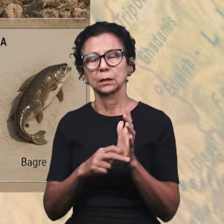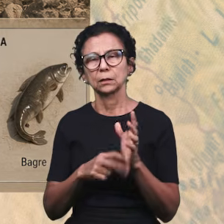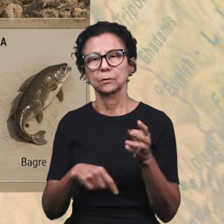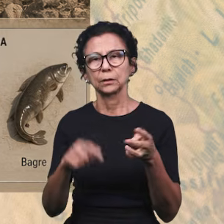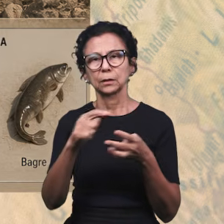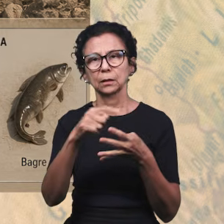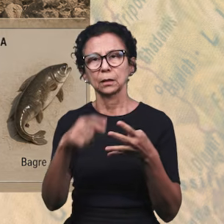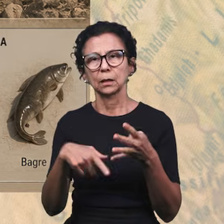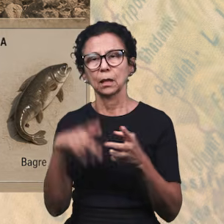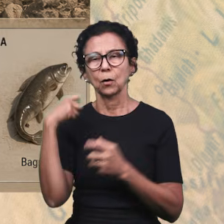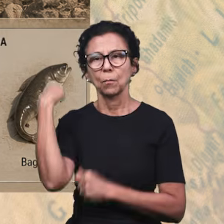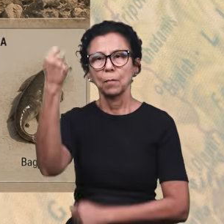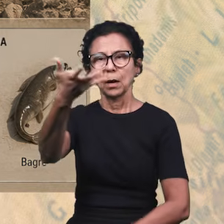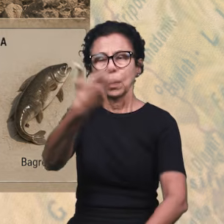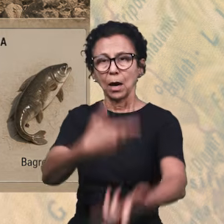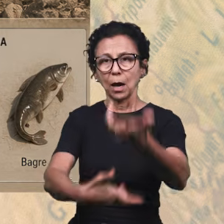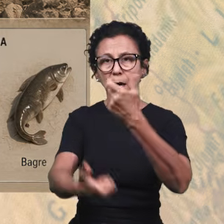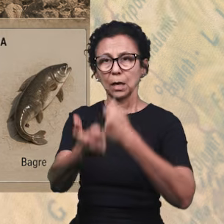né? Menor.